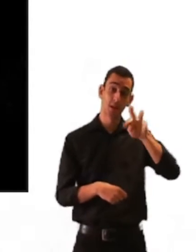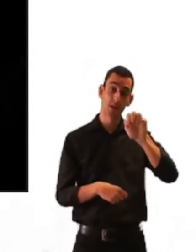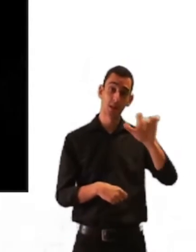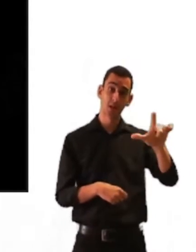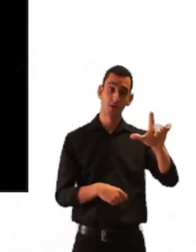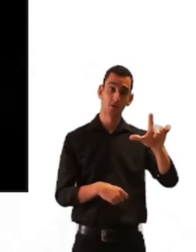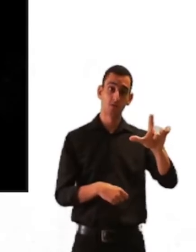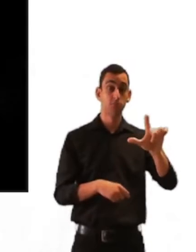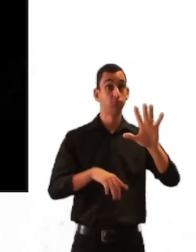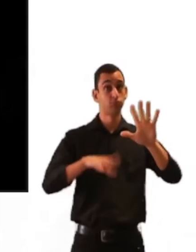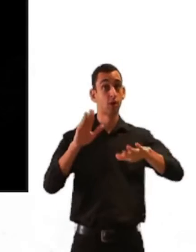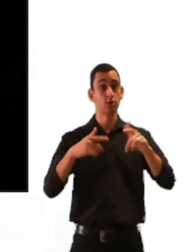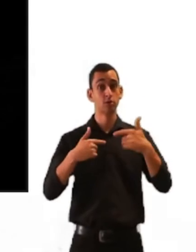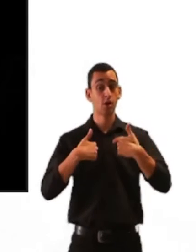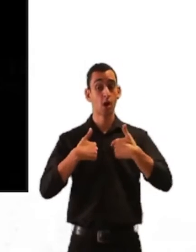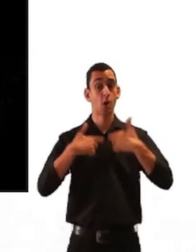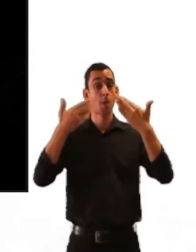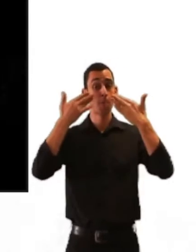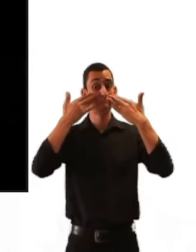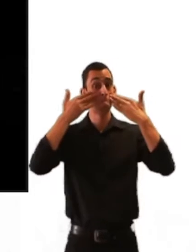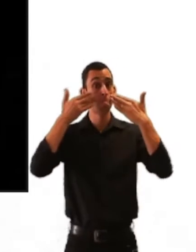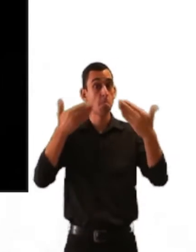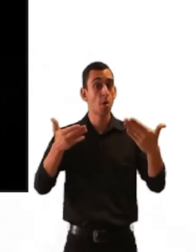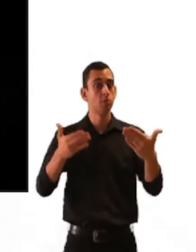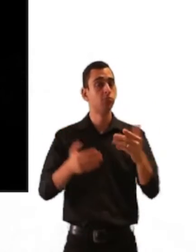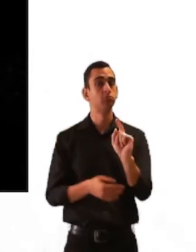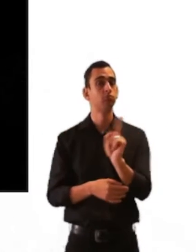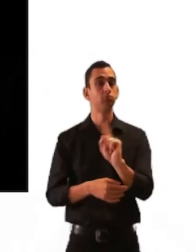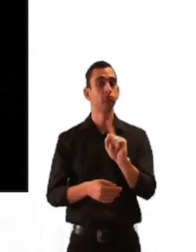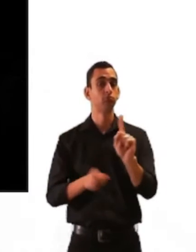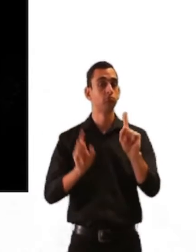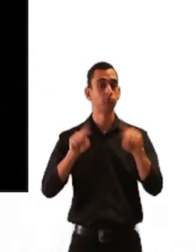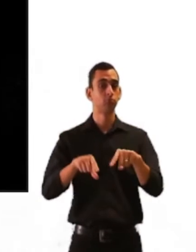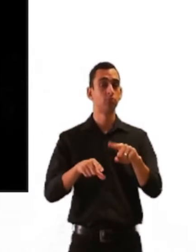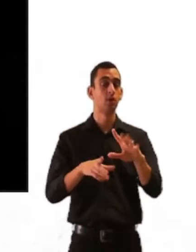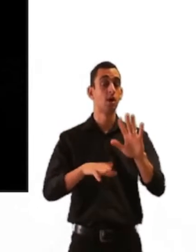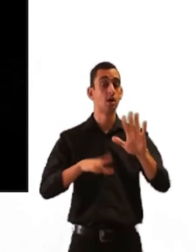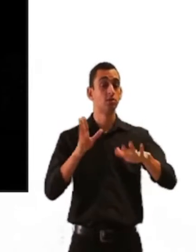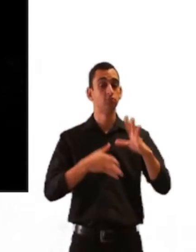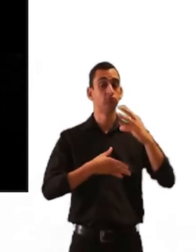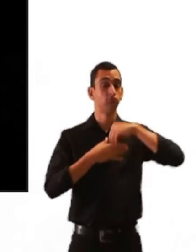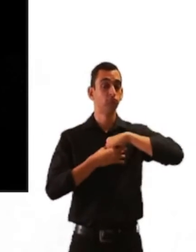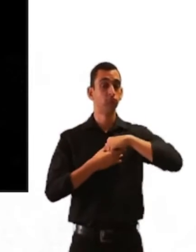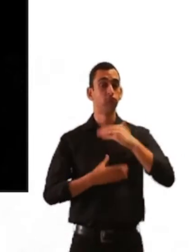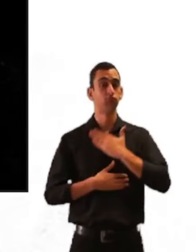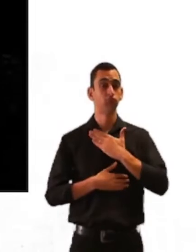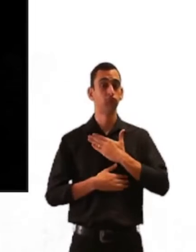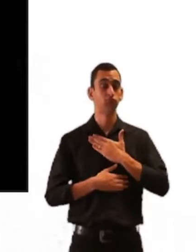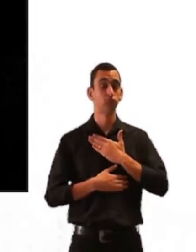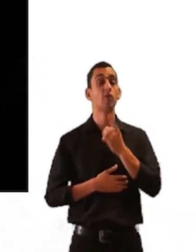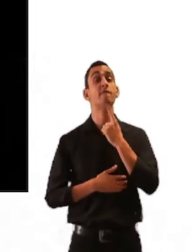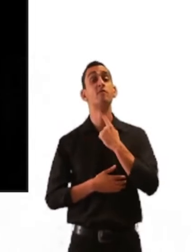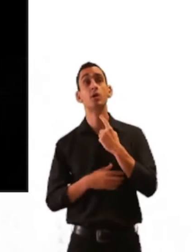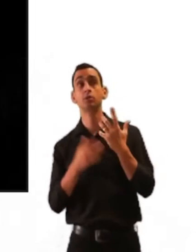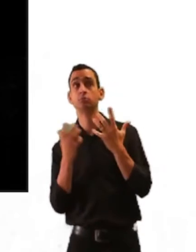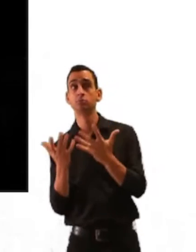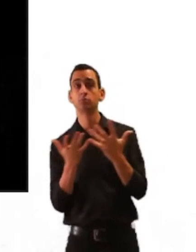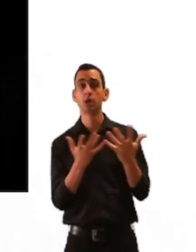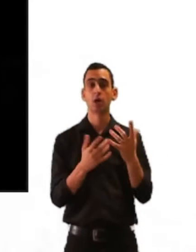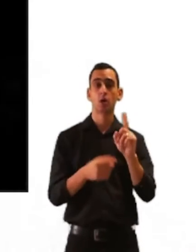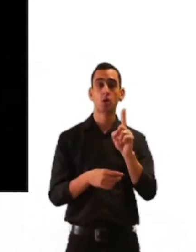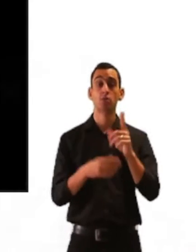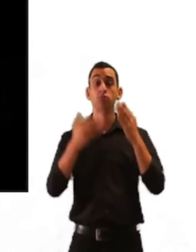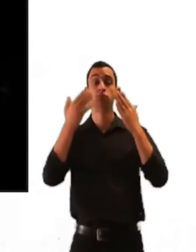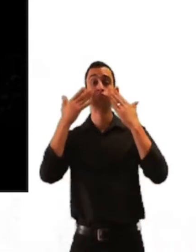exteriorizo. A ideia da reserva mental é levar em consideração a vontade somente aquilo que foi